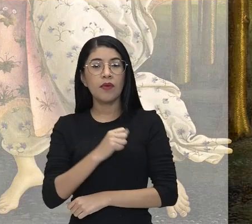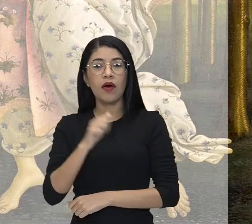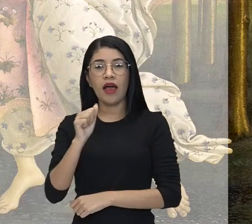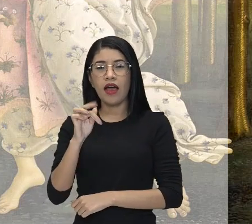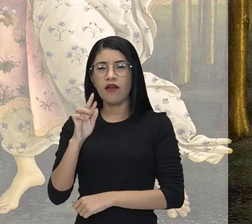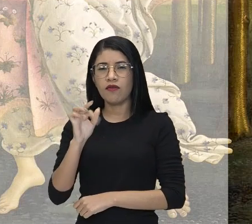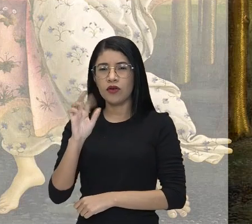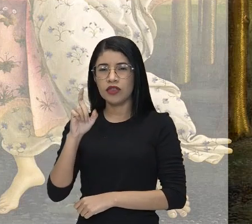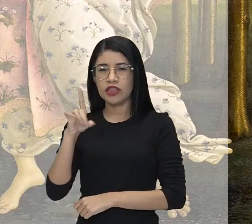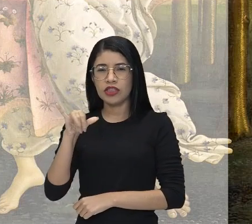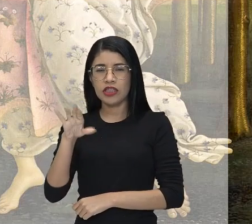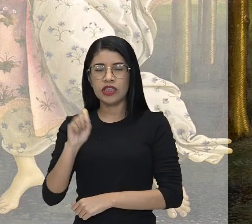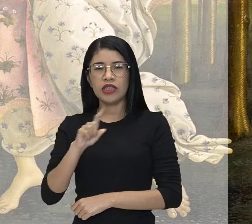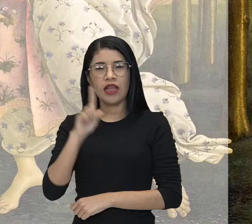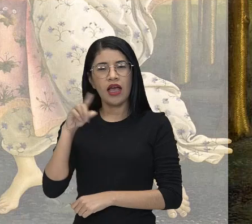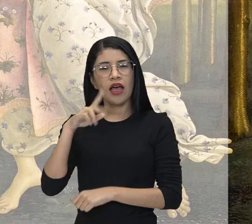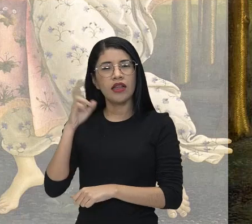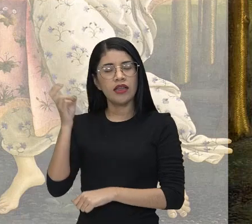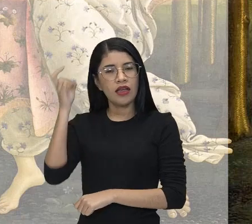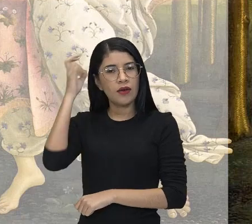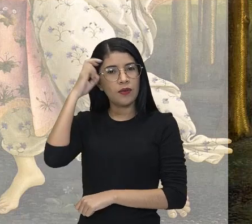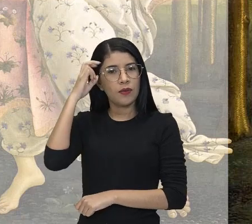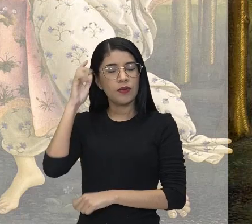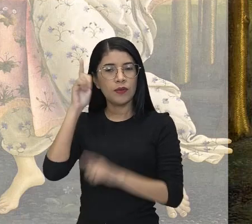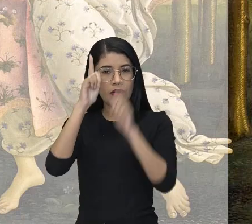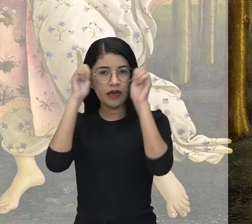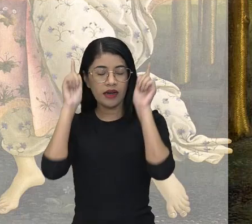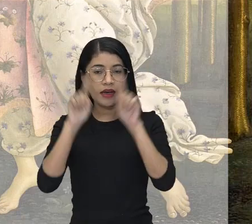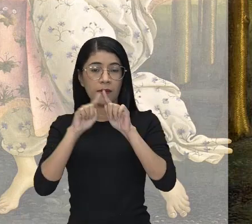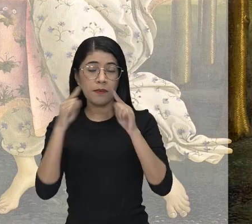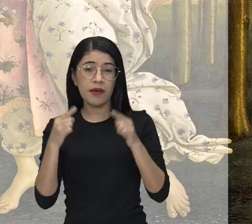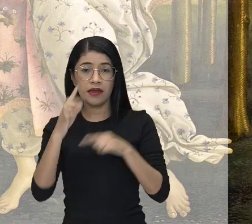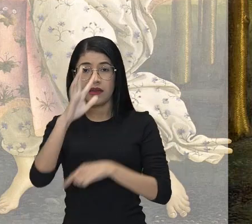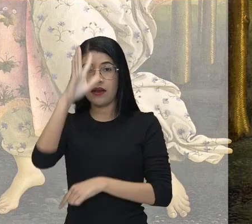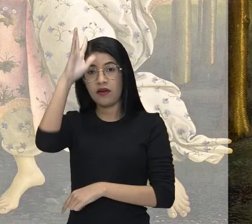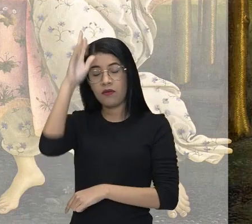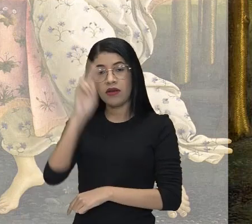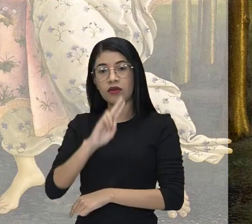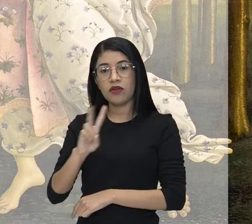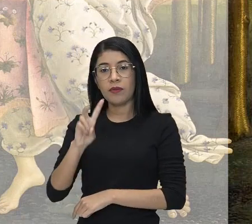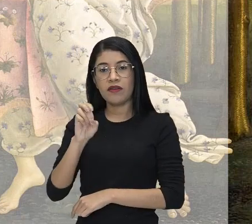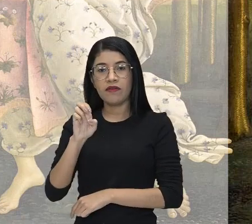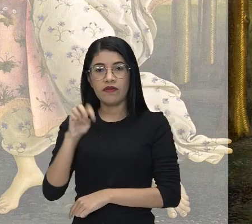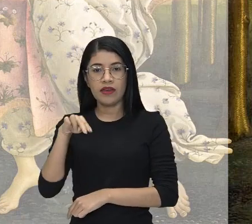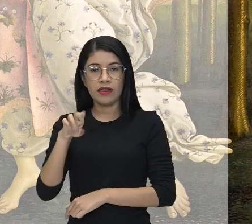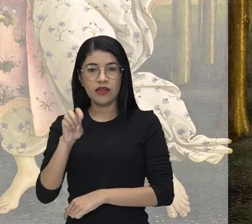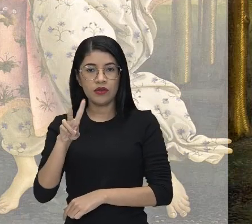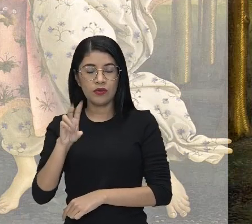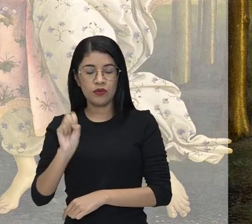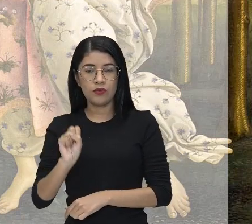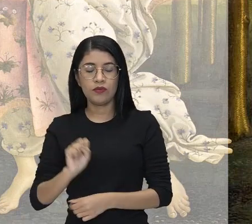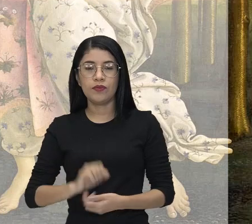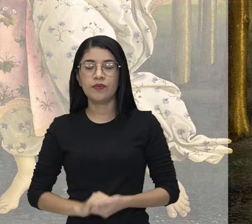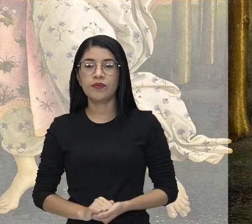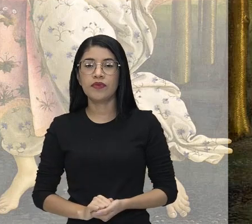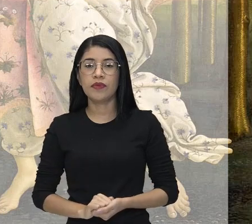Afrodite, lá na cultura grega, mas na romana ela se chama Vênus. E aí nós temos uma figura do